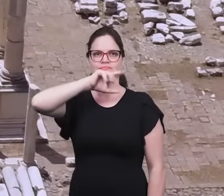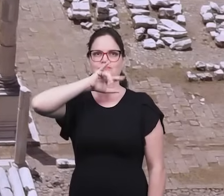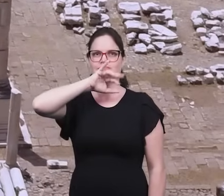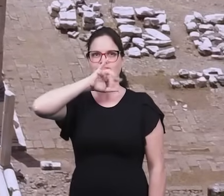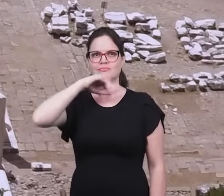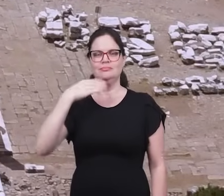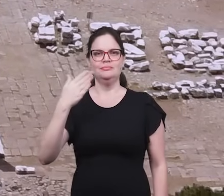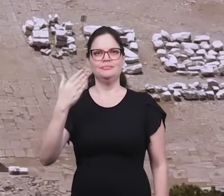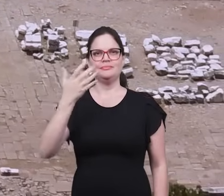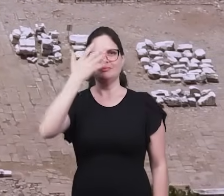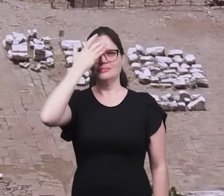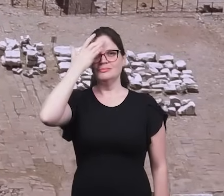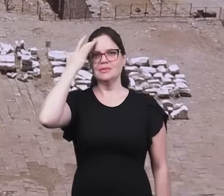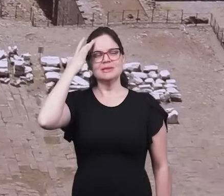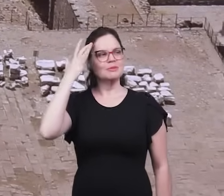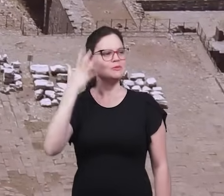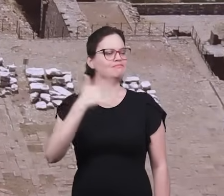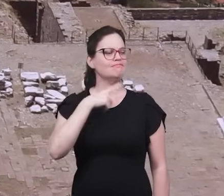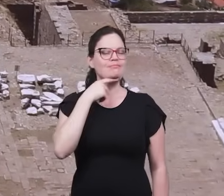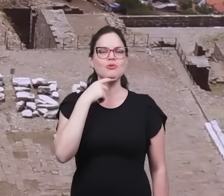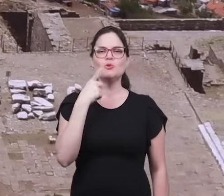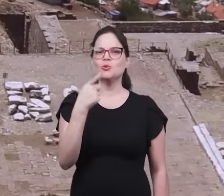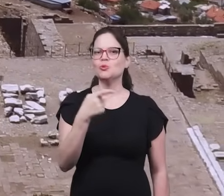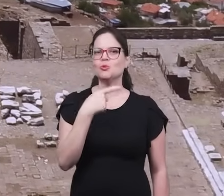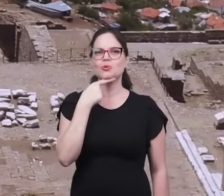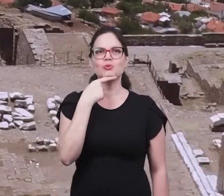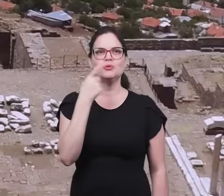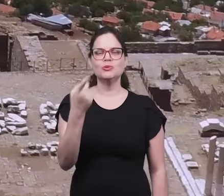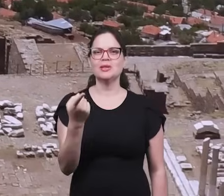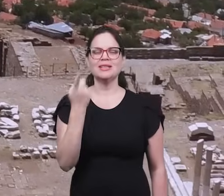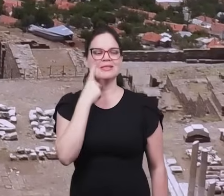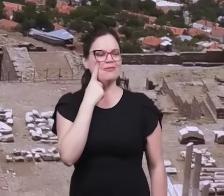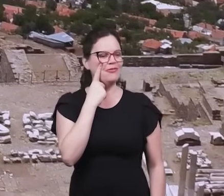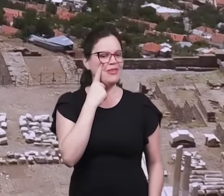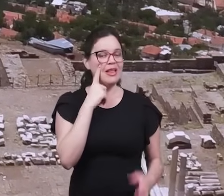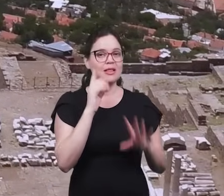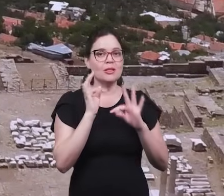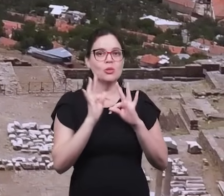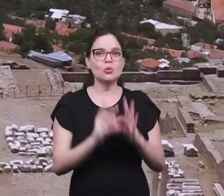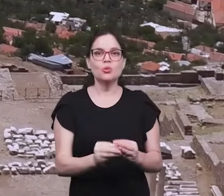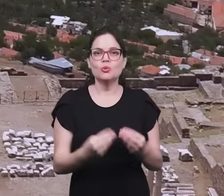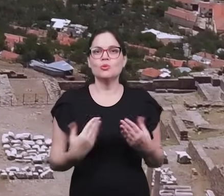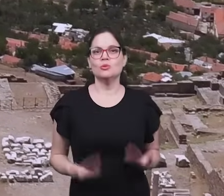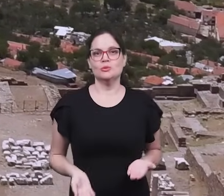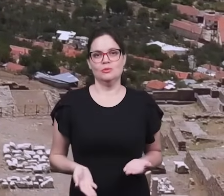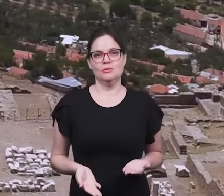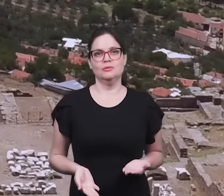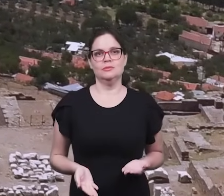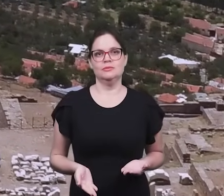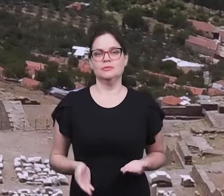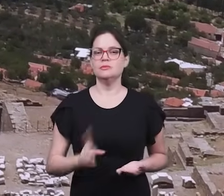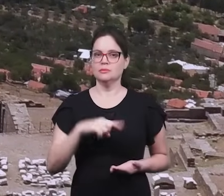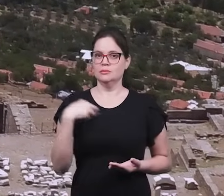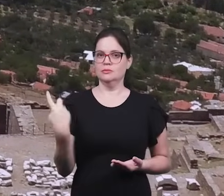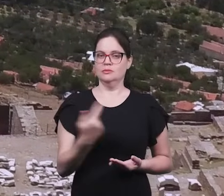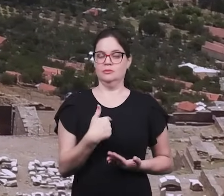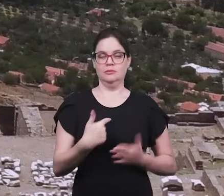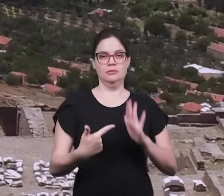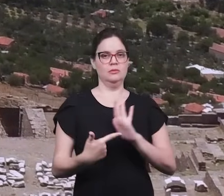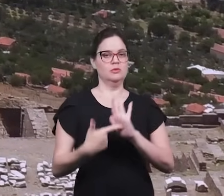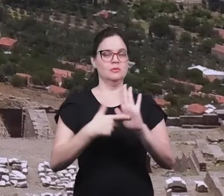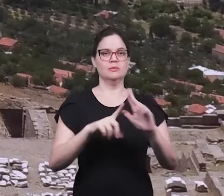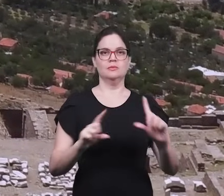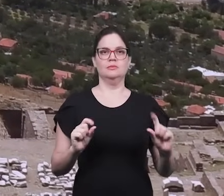de consciência, né? Que ninguém consegue sair dela. Para onde você